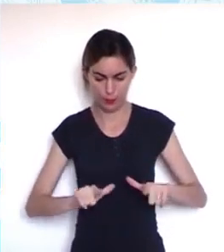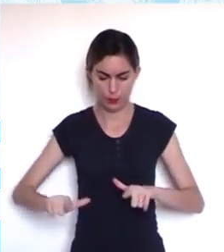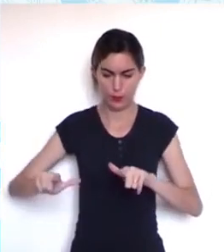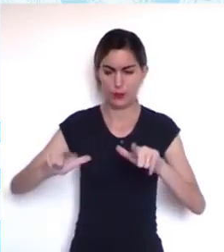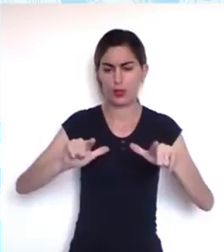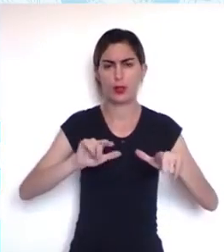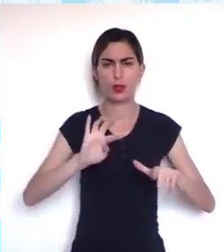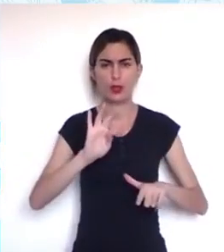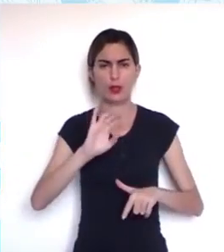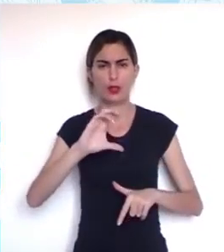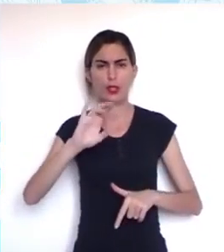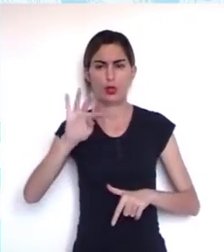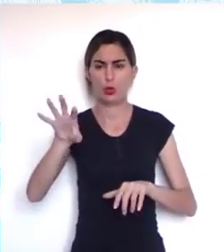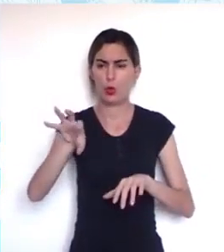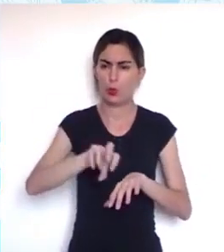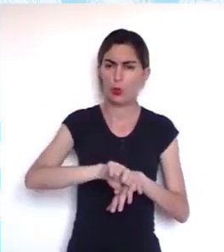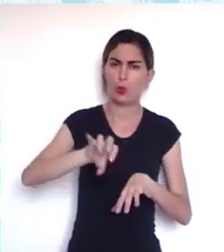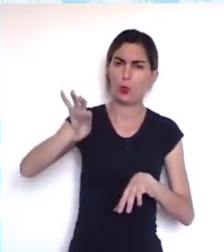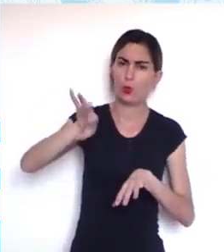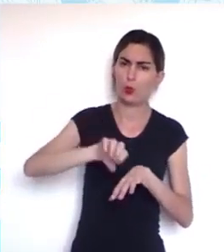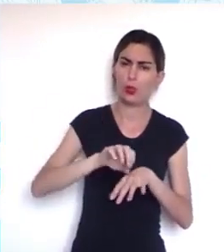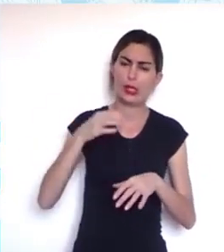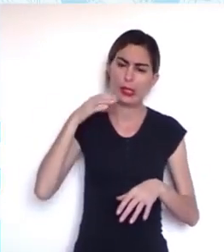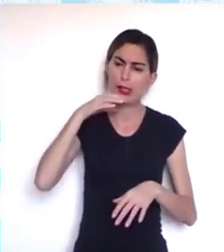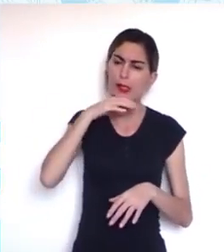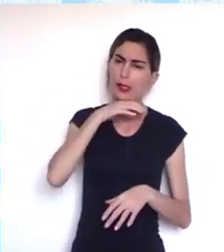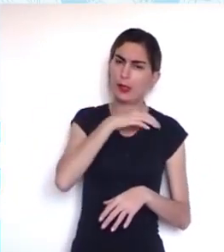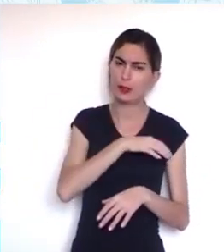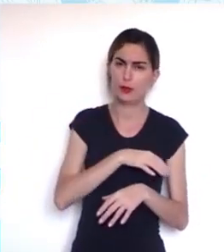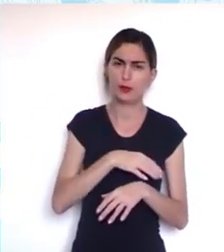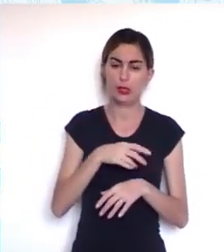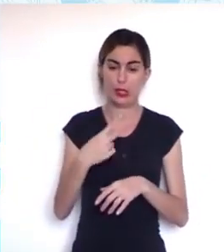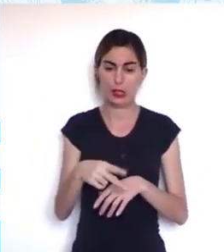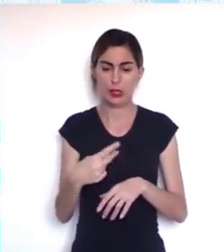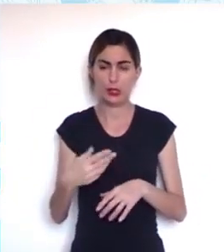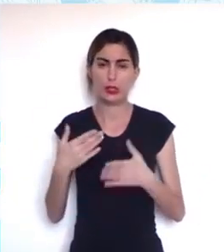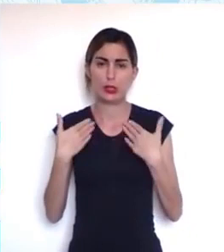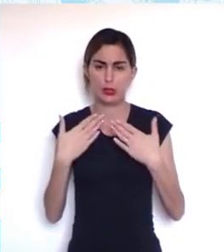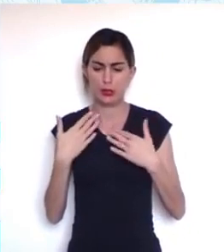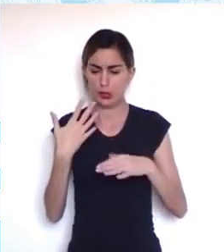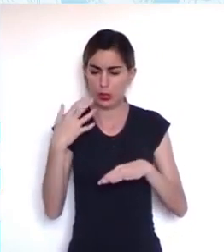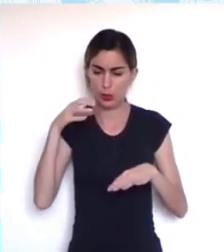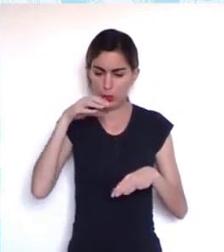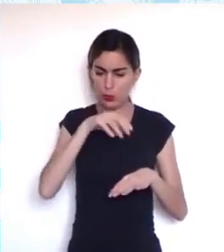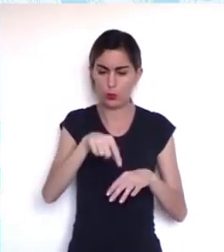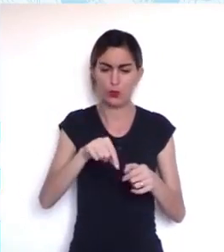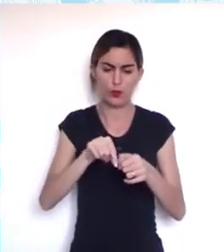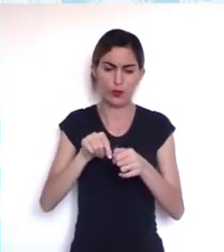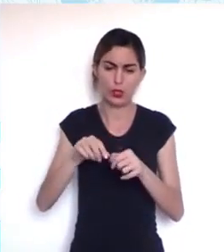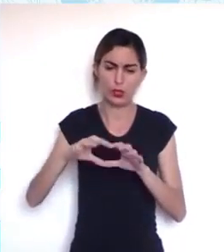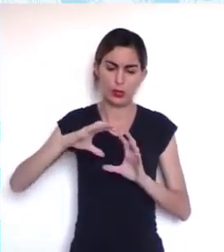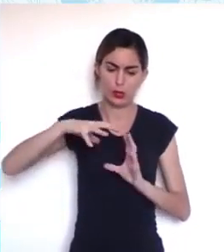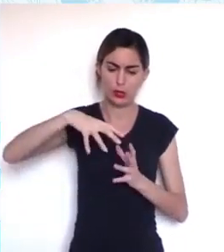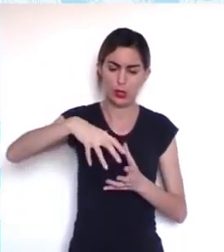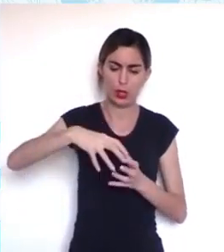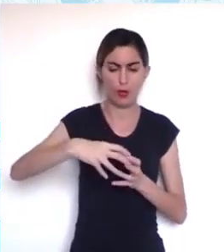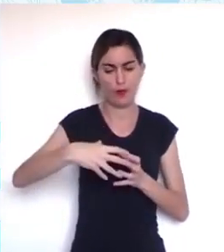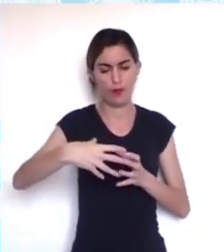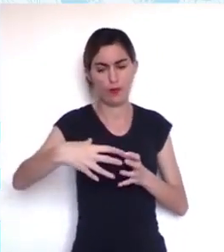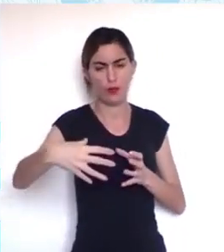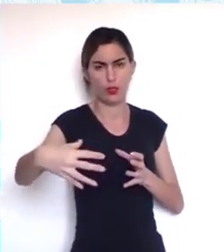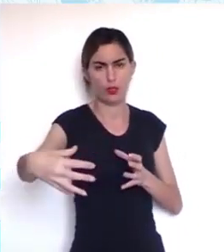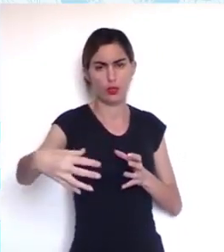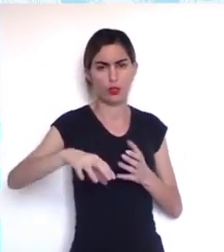placa tectônica, ela também recebe esse calor por convecção. E esse calor daí faz com que a Terra ela pode